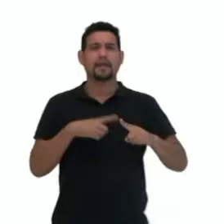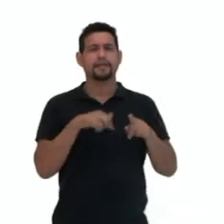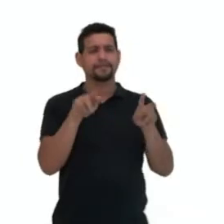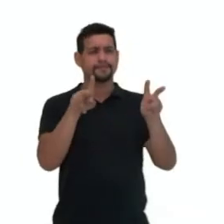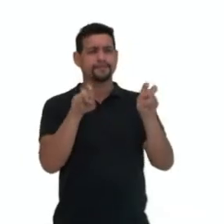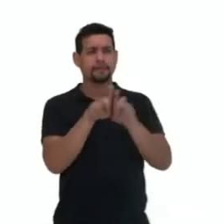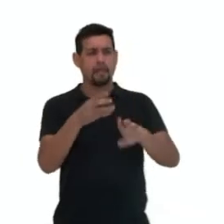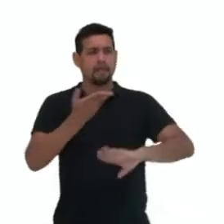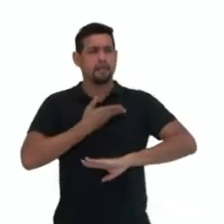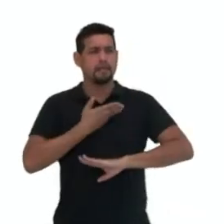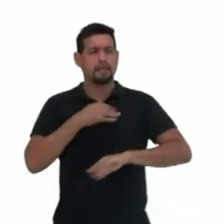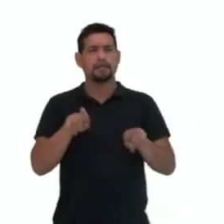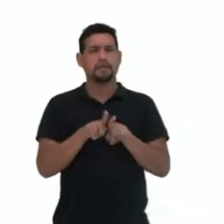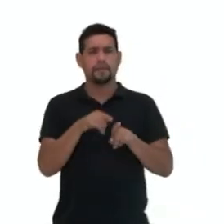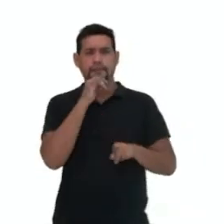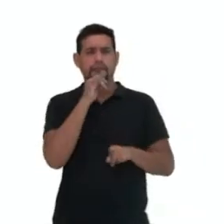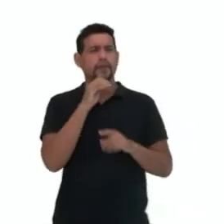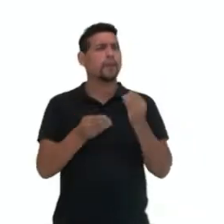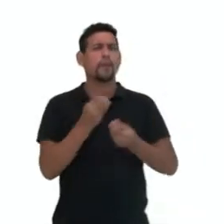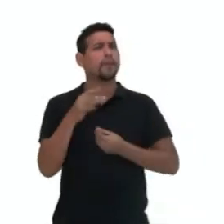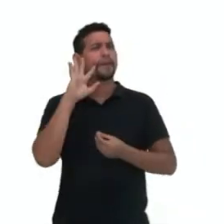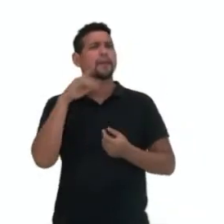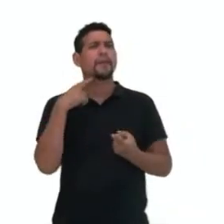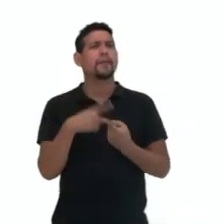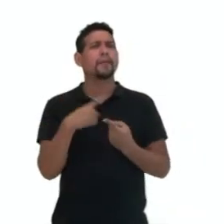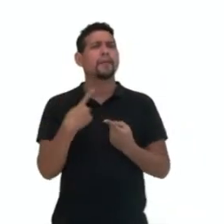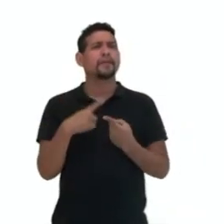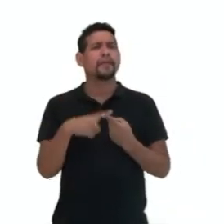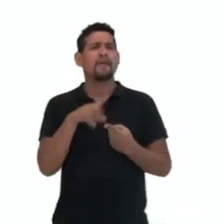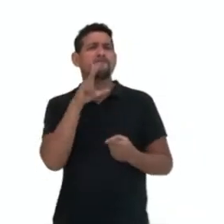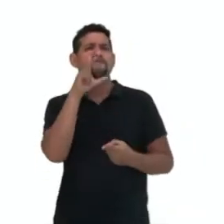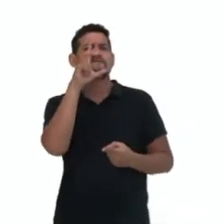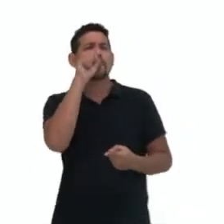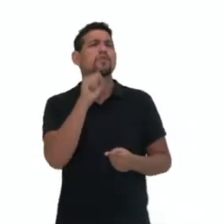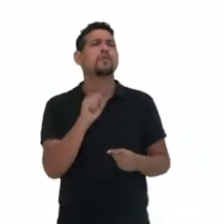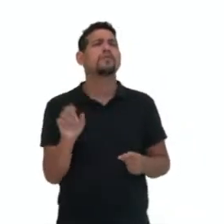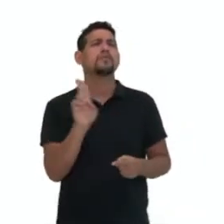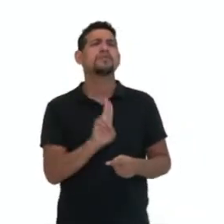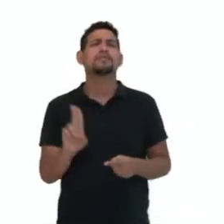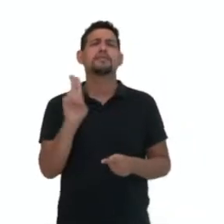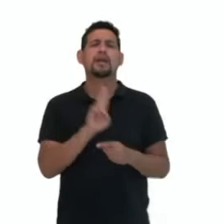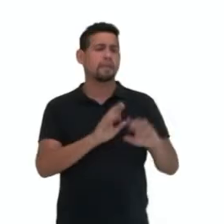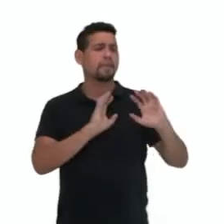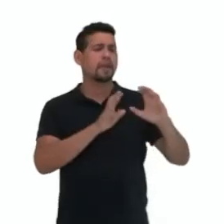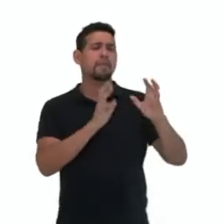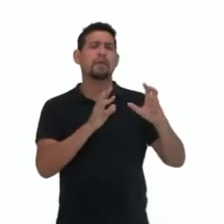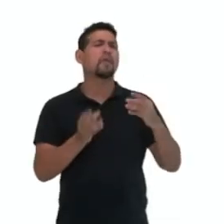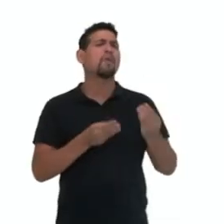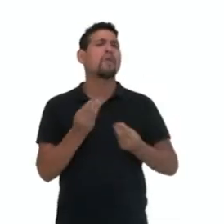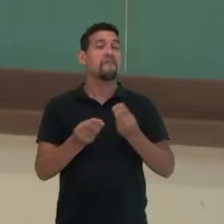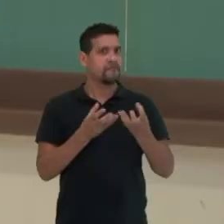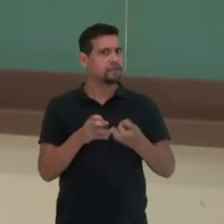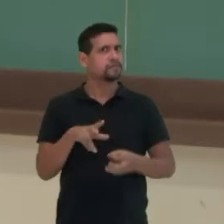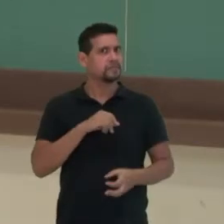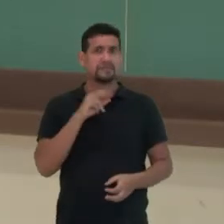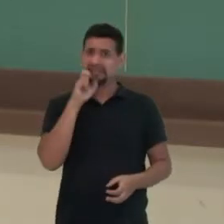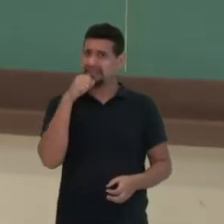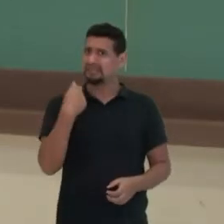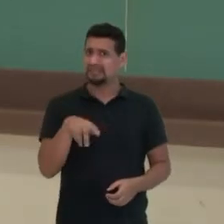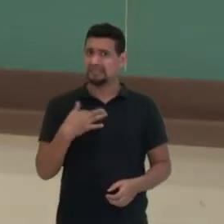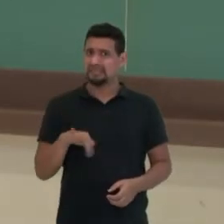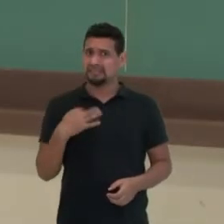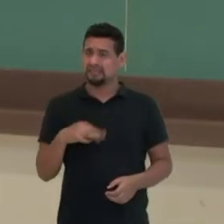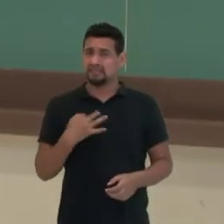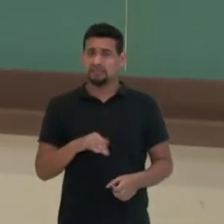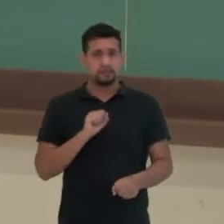dessa situação, como é a força aplicada pela bola no rosto? Olha que situação! Então eu